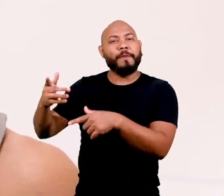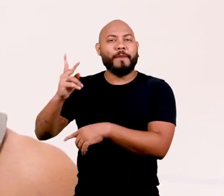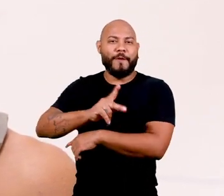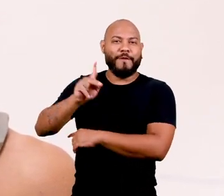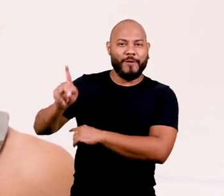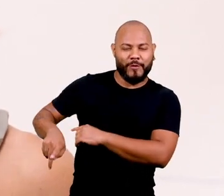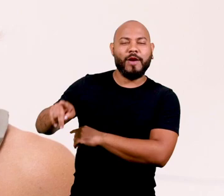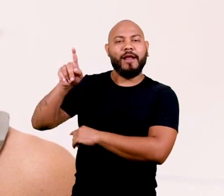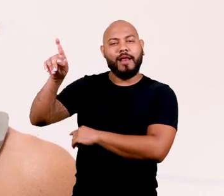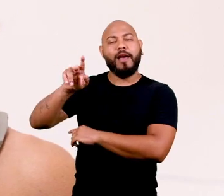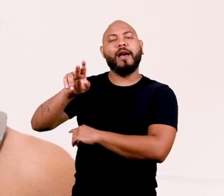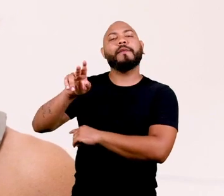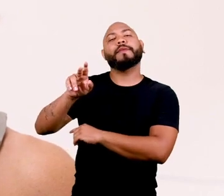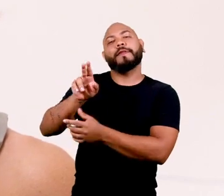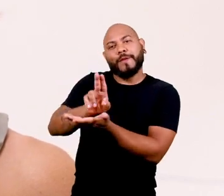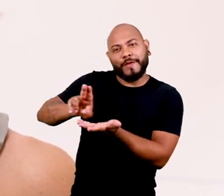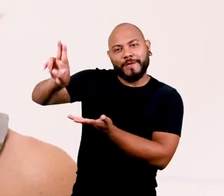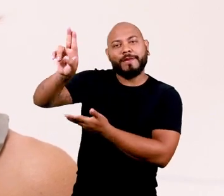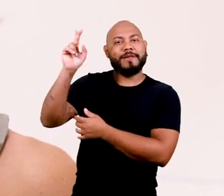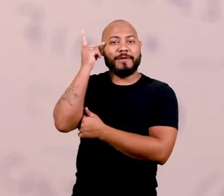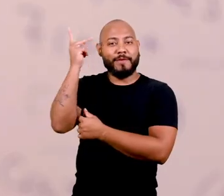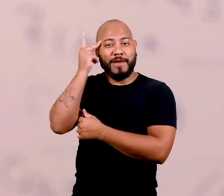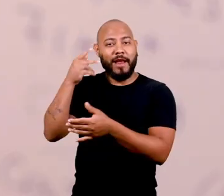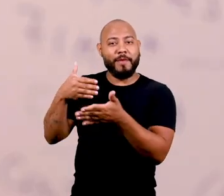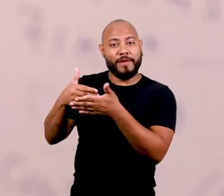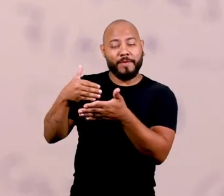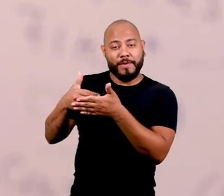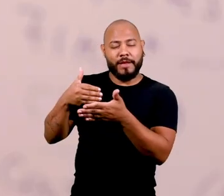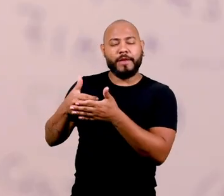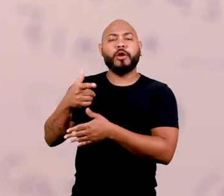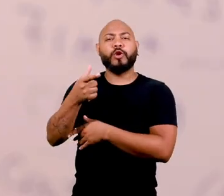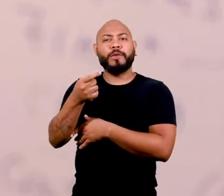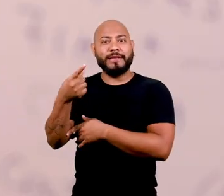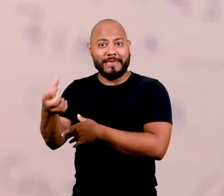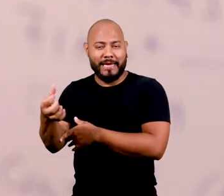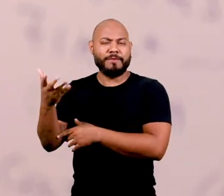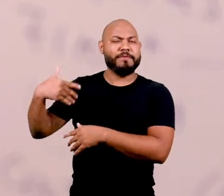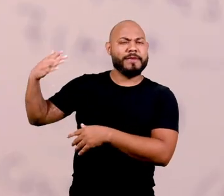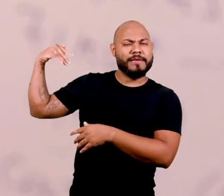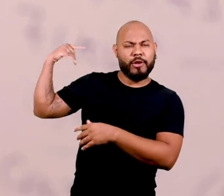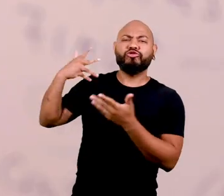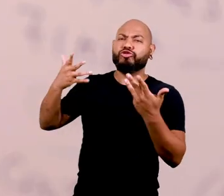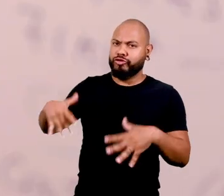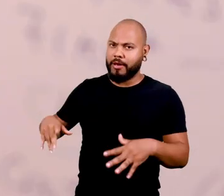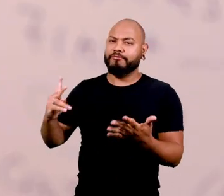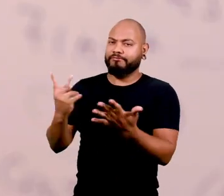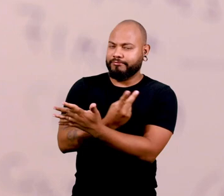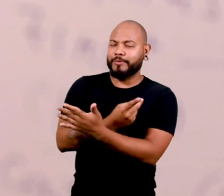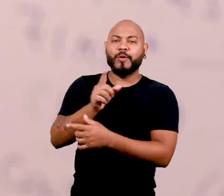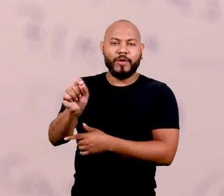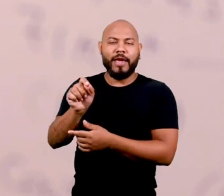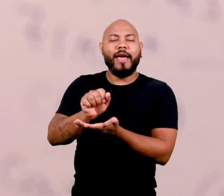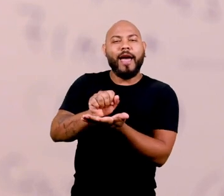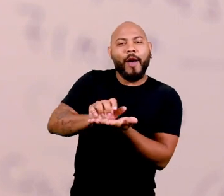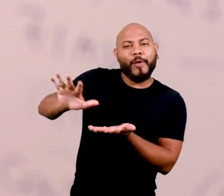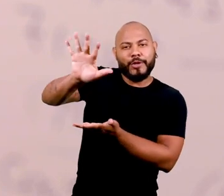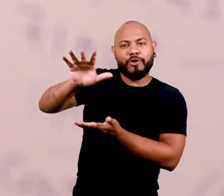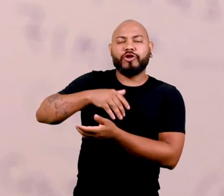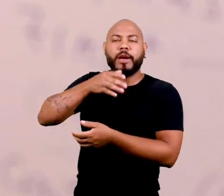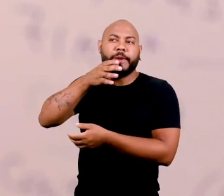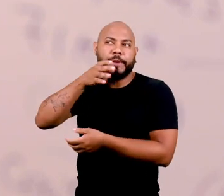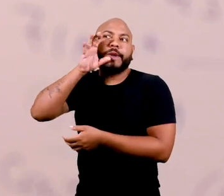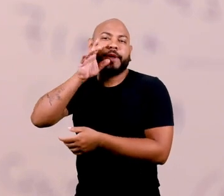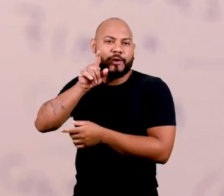Preto. E em 2006, então, eles administraram lá no hospital uma única dose de